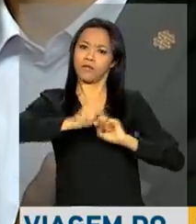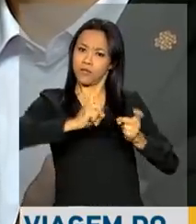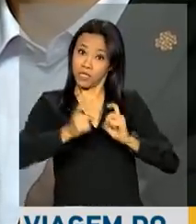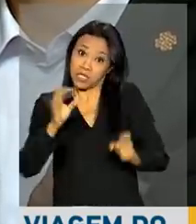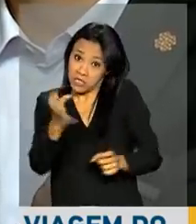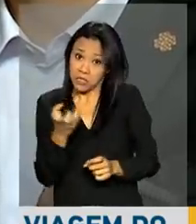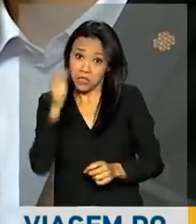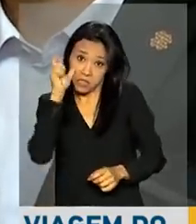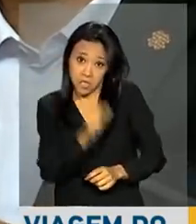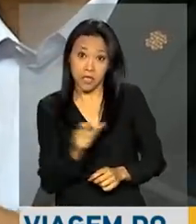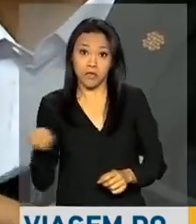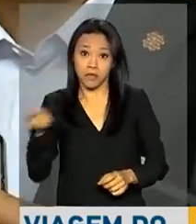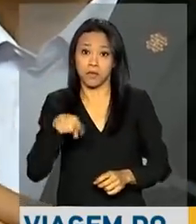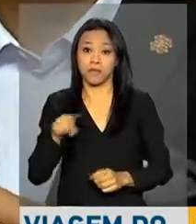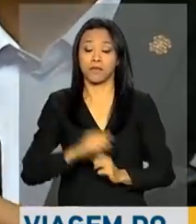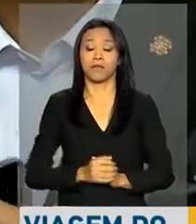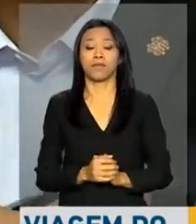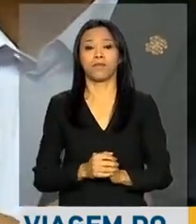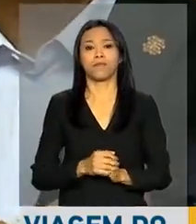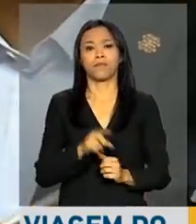interesse.